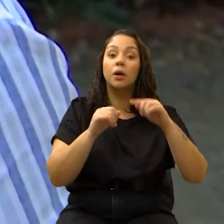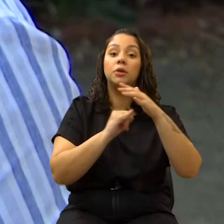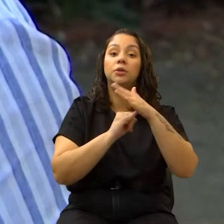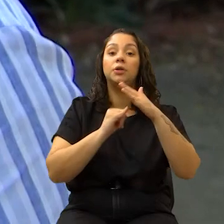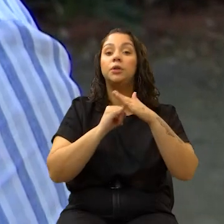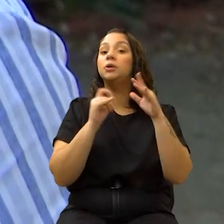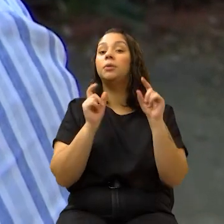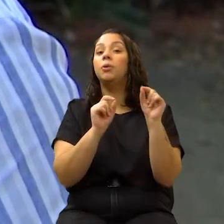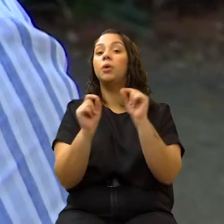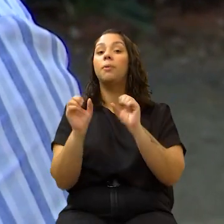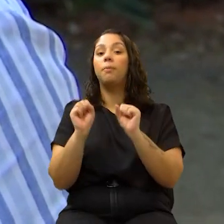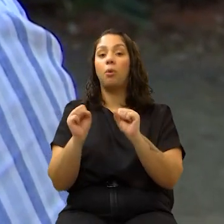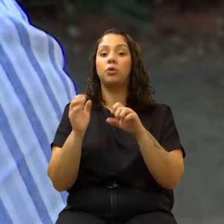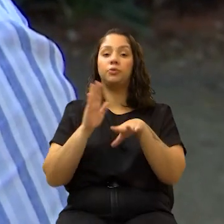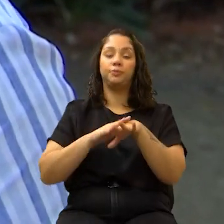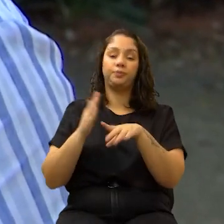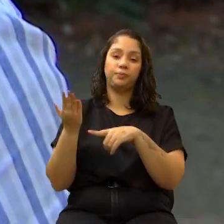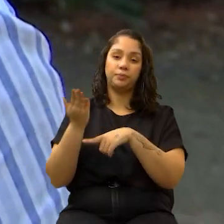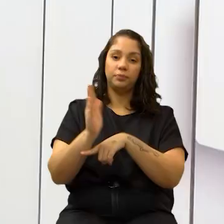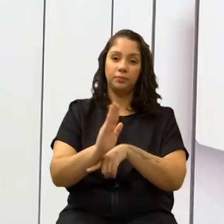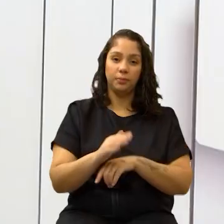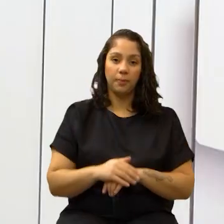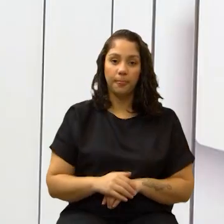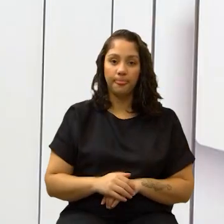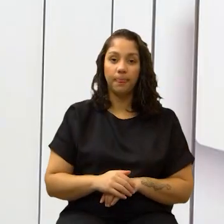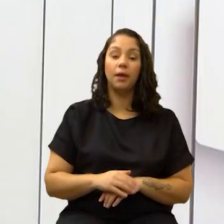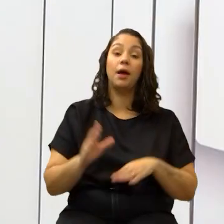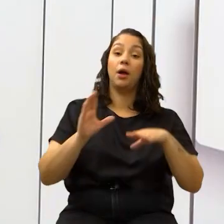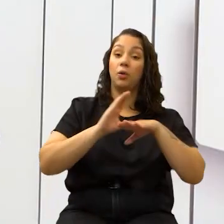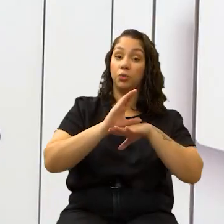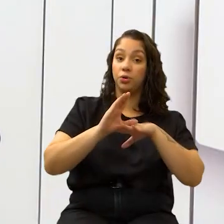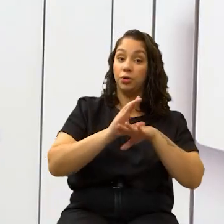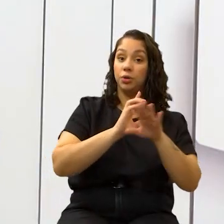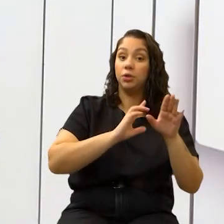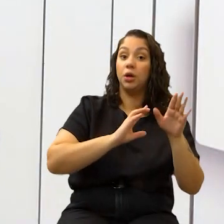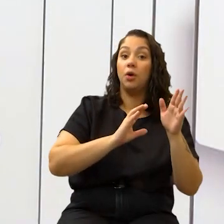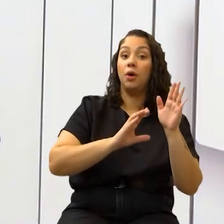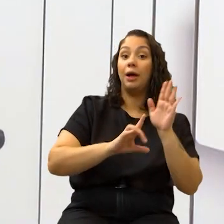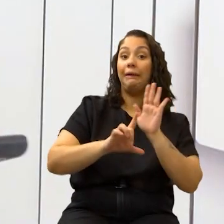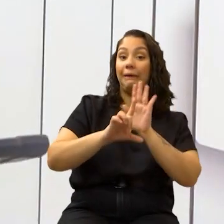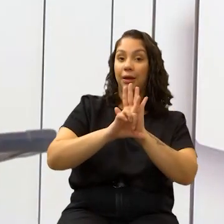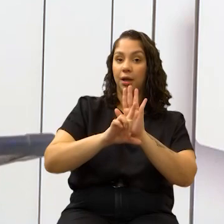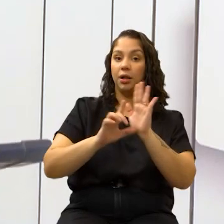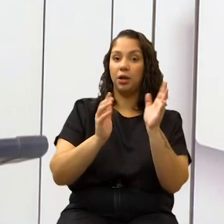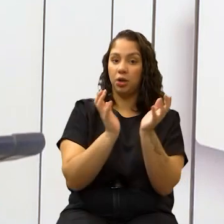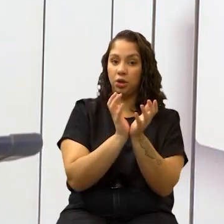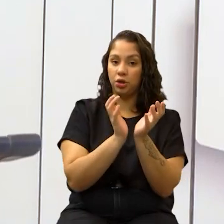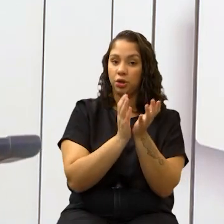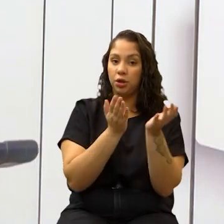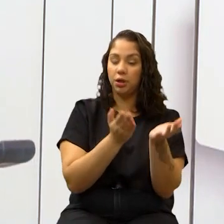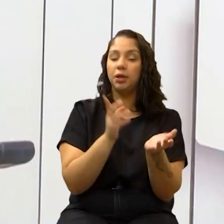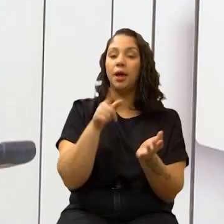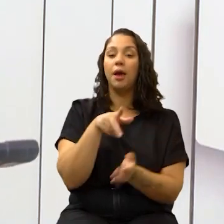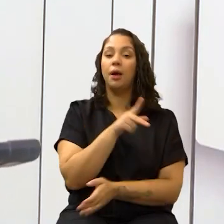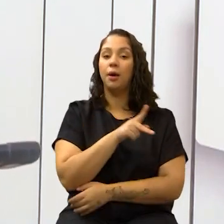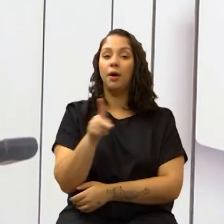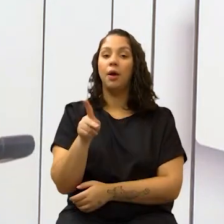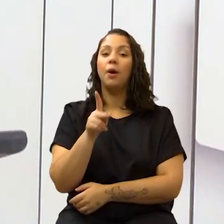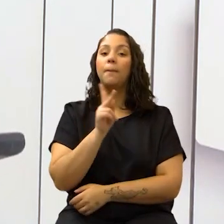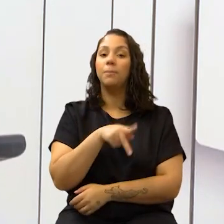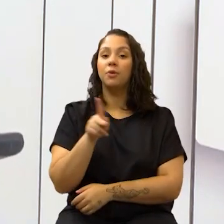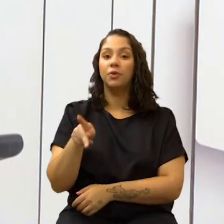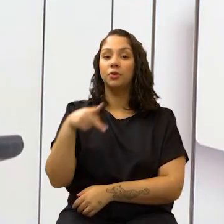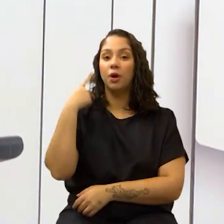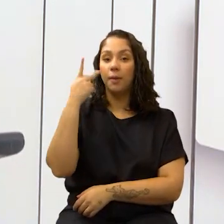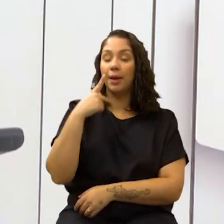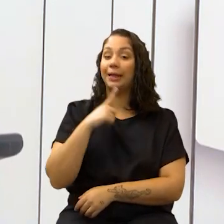nos conhecer e saber o que nós podemos fazer para ajudar. A Comissão de Constituição e Legalidade, presidida pelo vereador